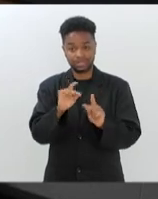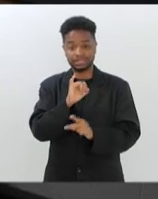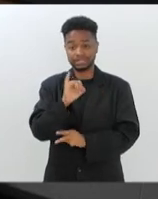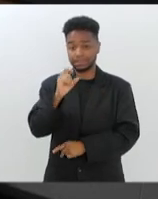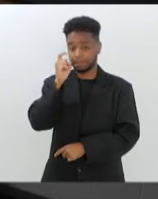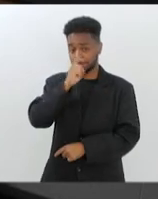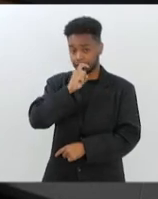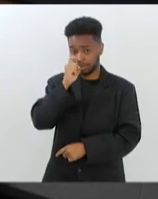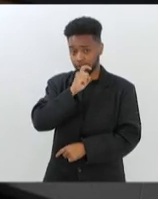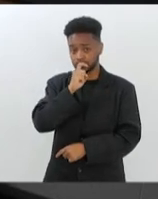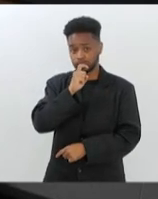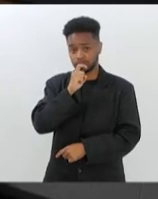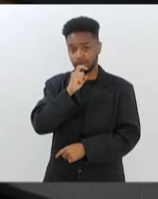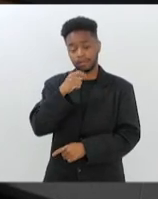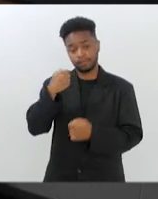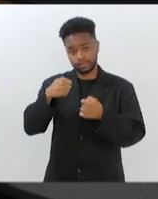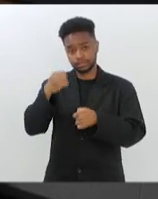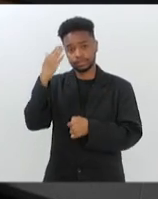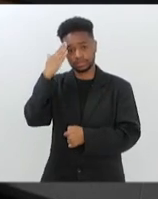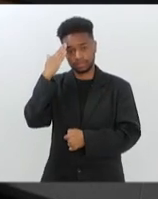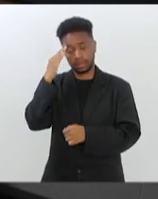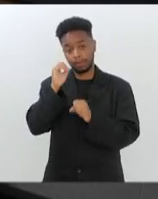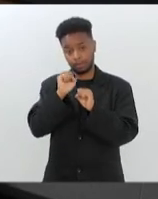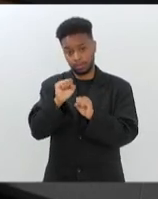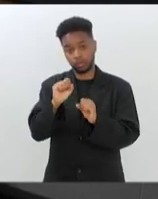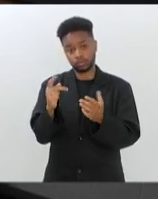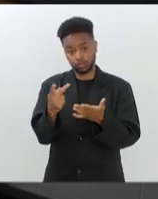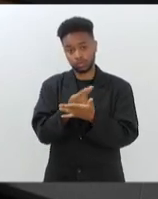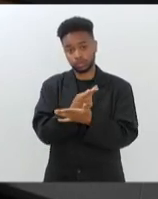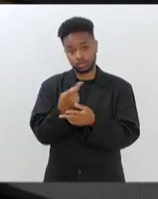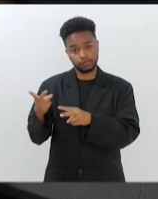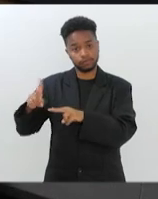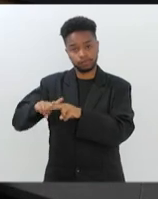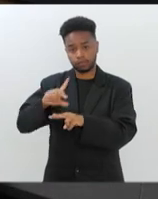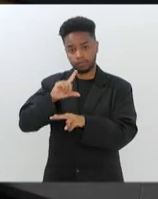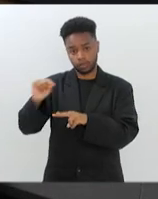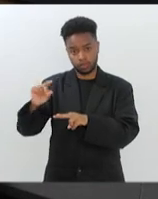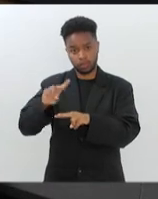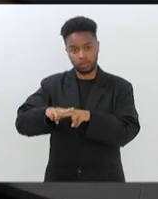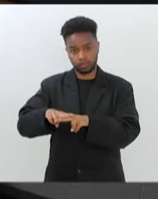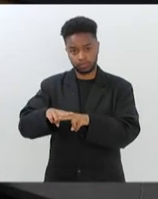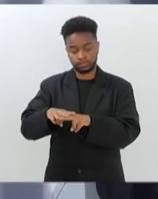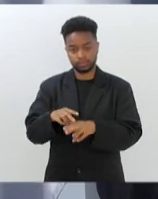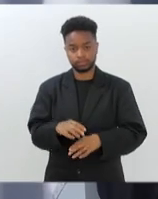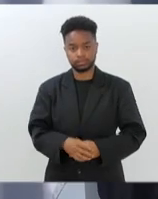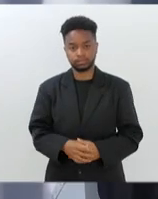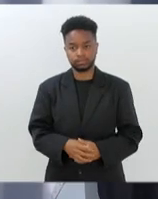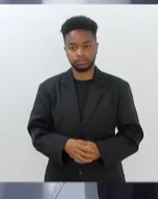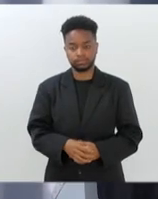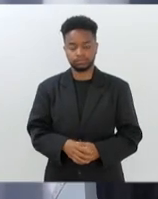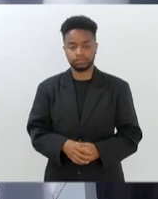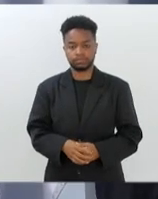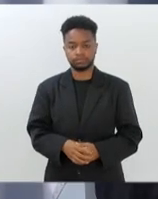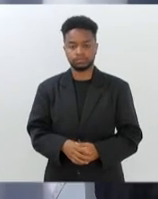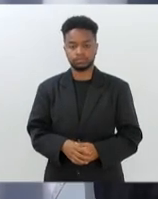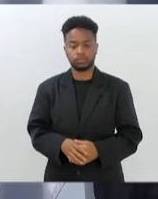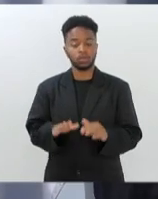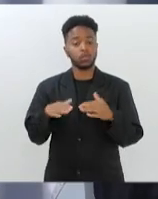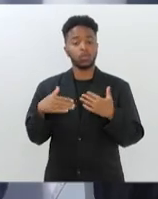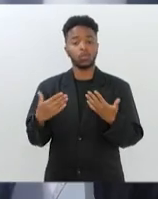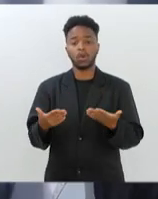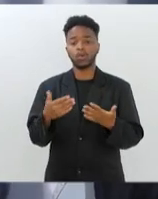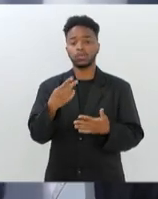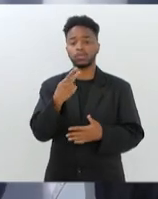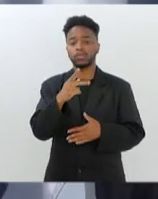venha mentir que o Senhor tem cência que pode pode até sair preso dessa comissão parlamentar de inquérito qual a sua função